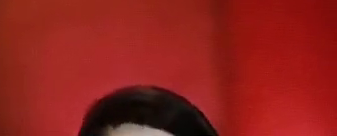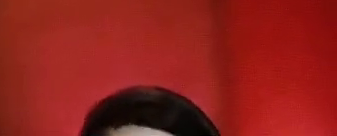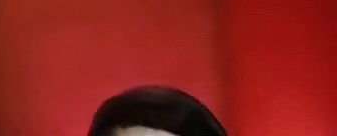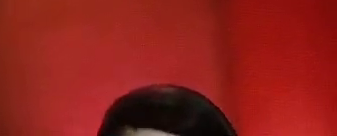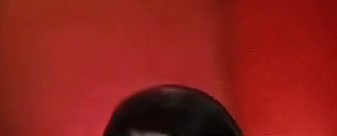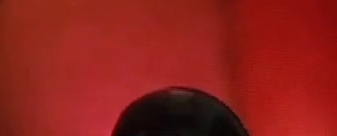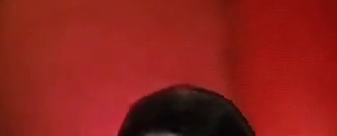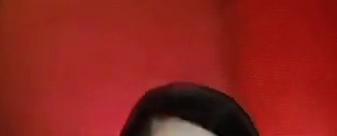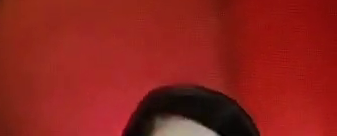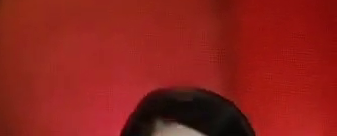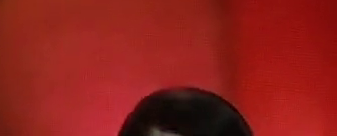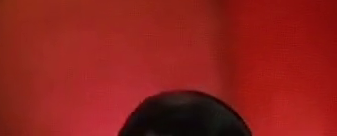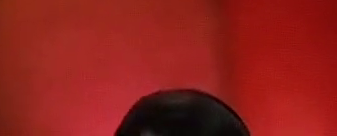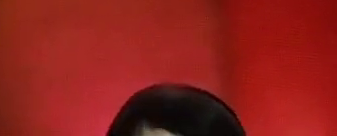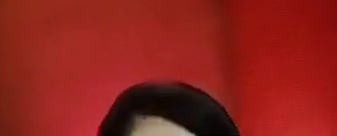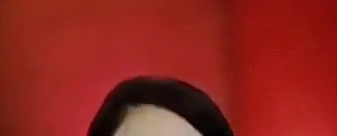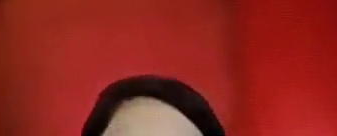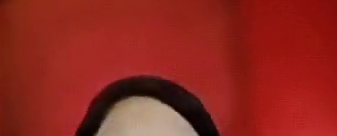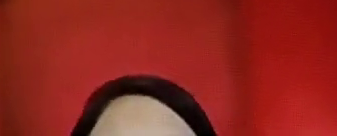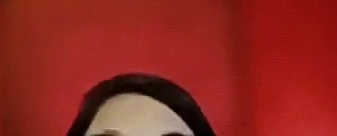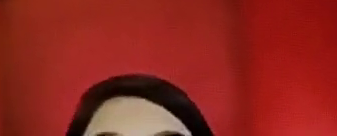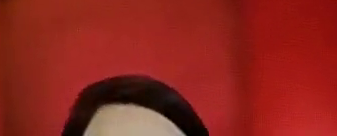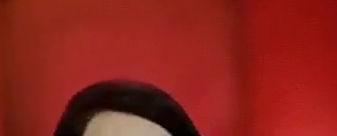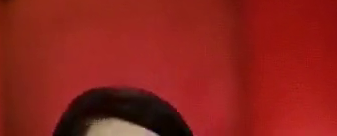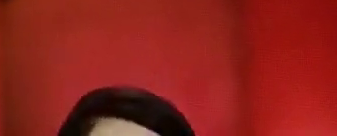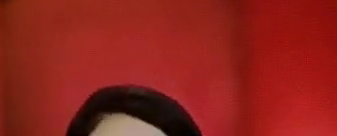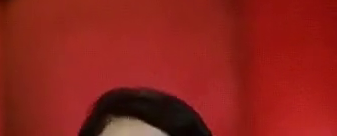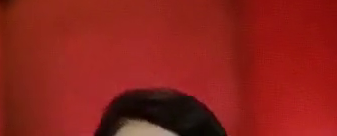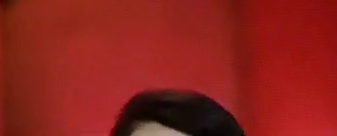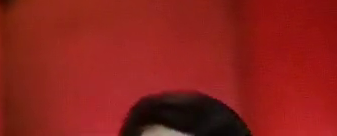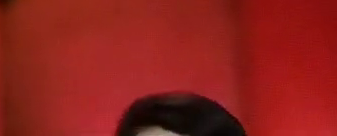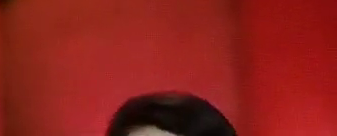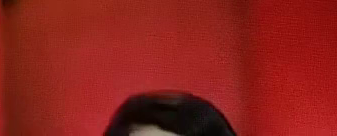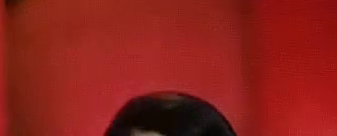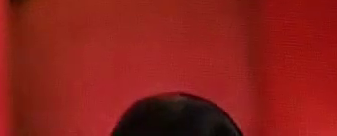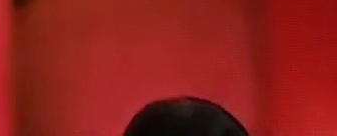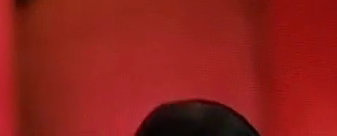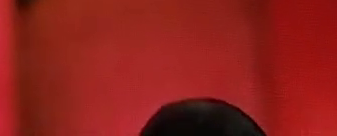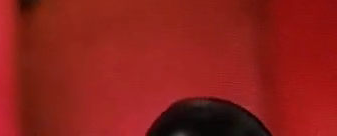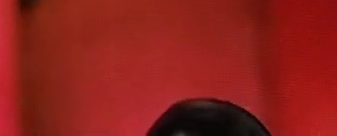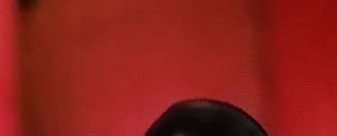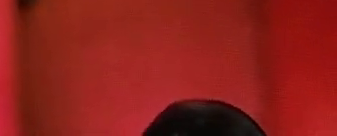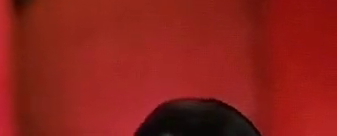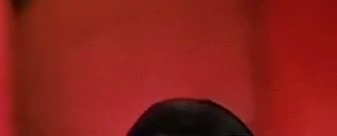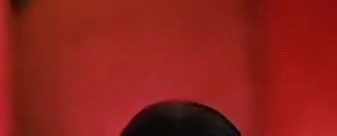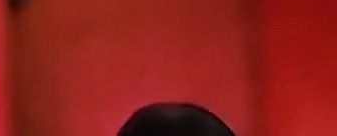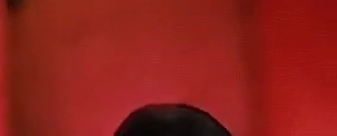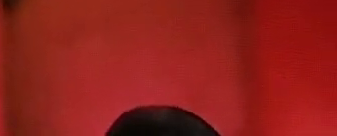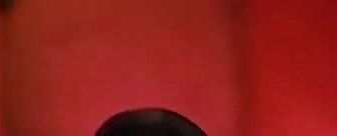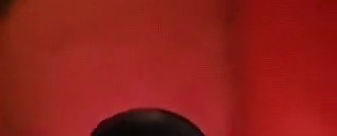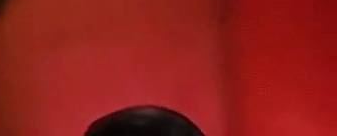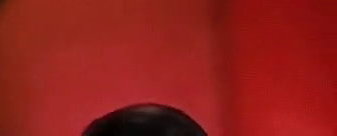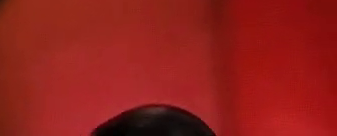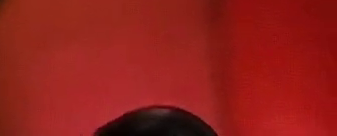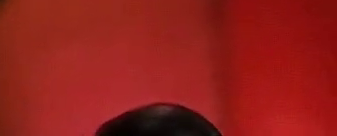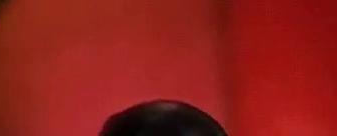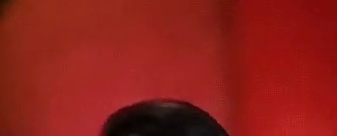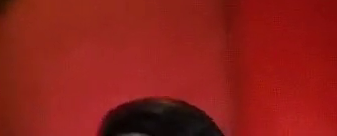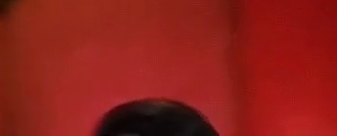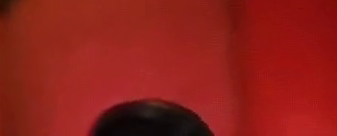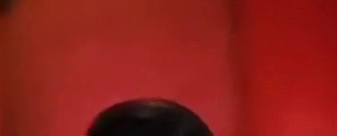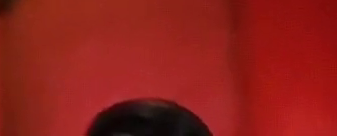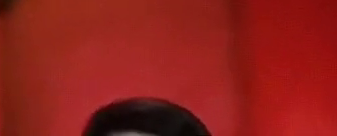se aposentar. O julgamento será retomado amanhã com o último voto que falta, do ministro Gilmar